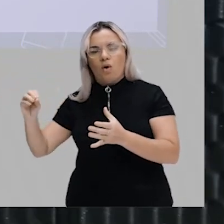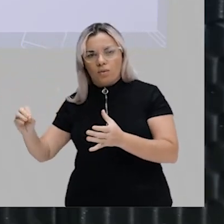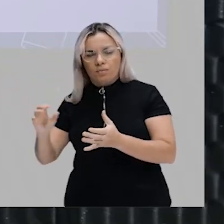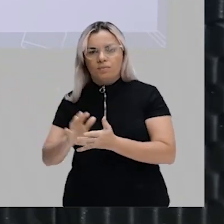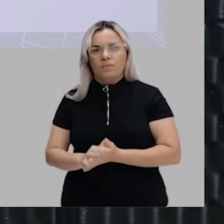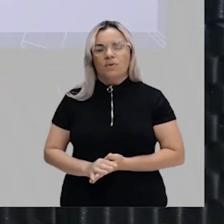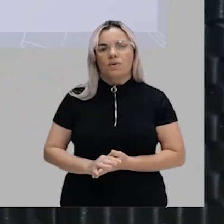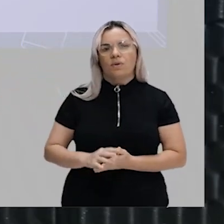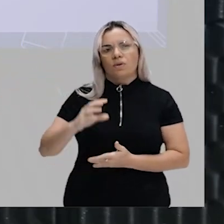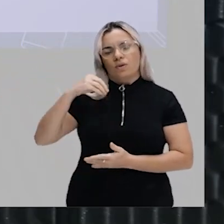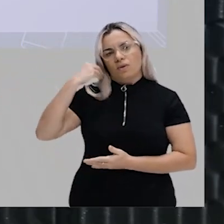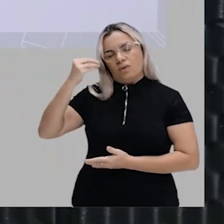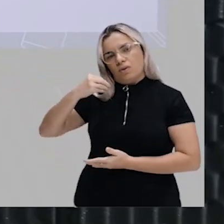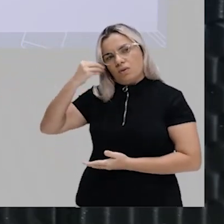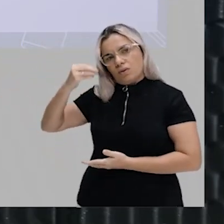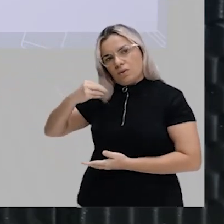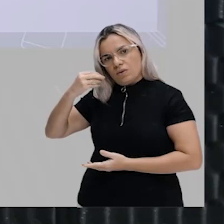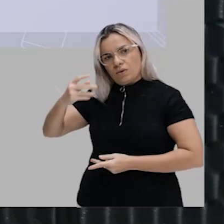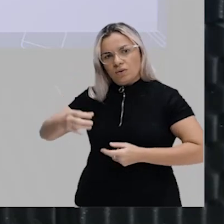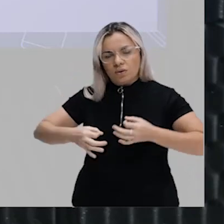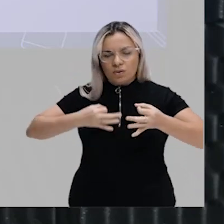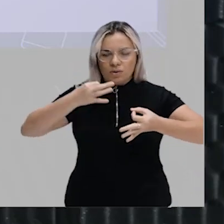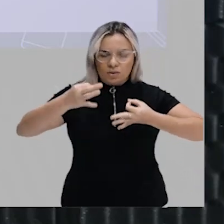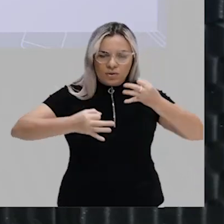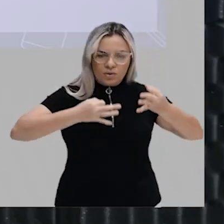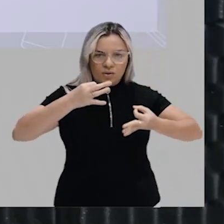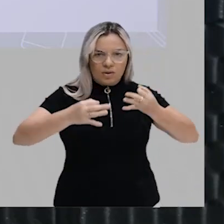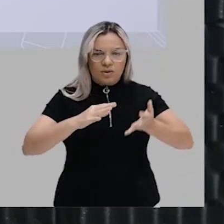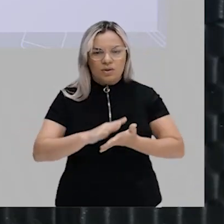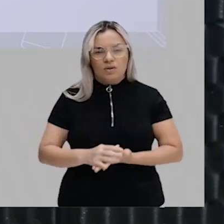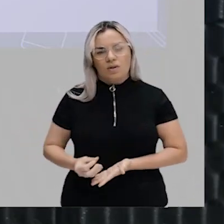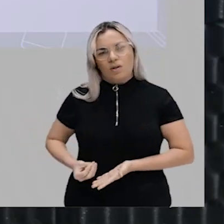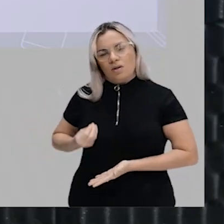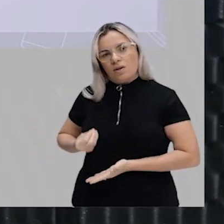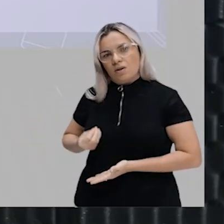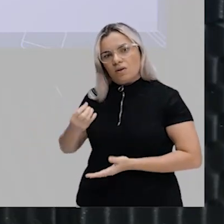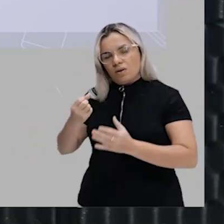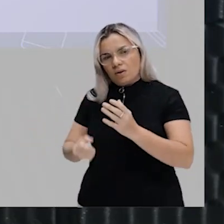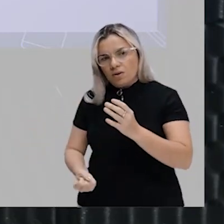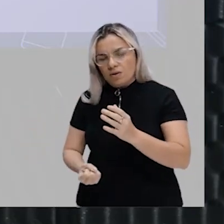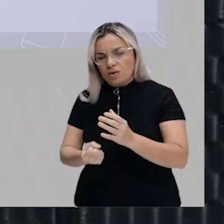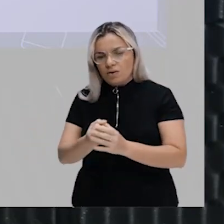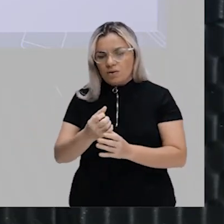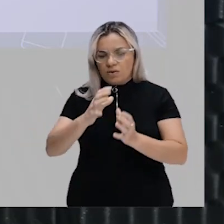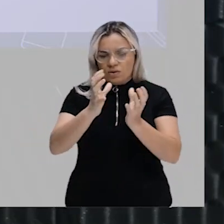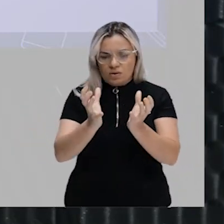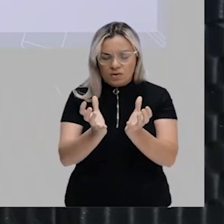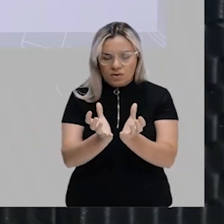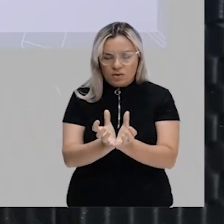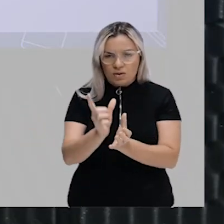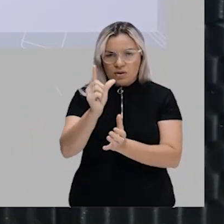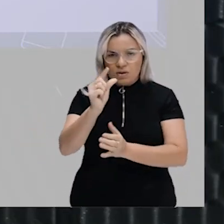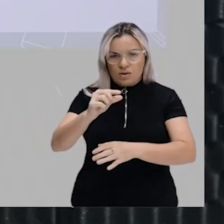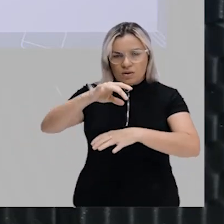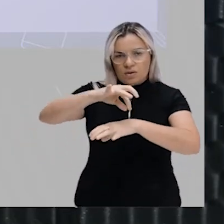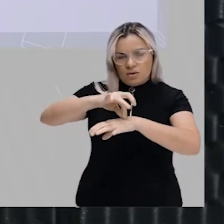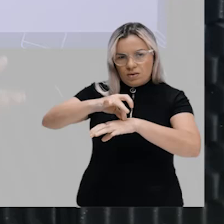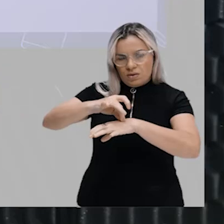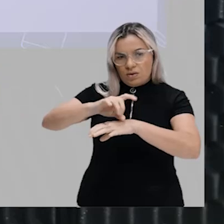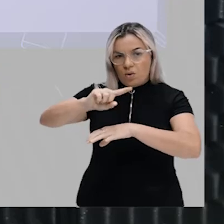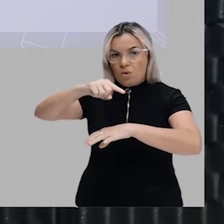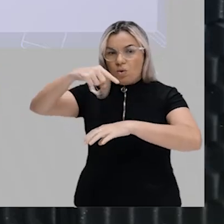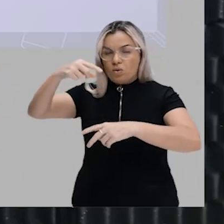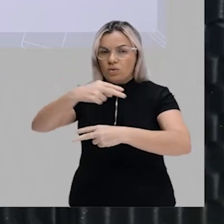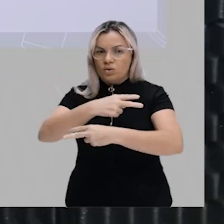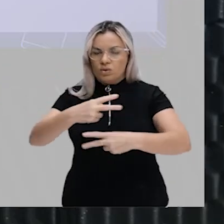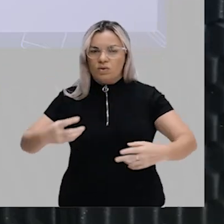esses argumentos, ele explicava que a vida que nasceu ali naqueles pedaços de carne foi originado por outros